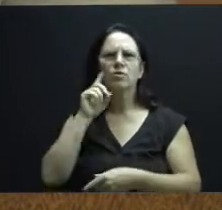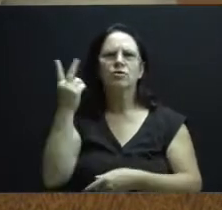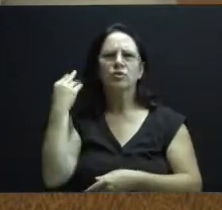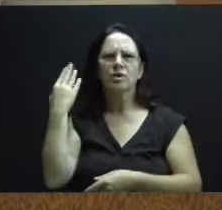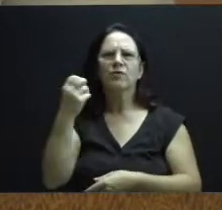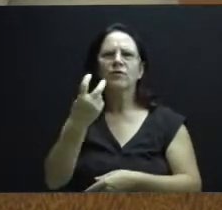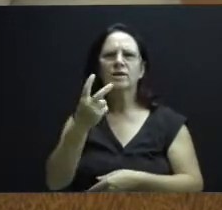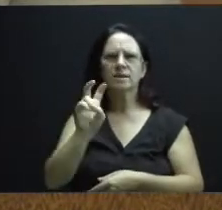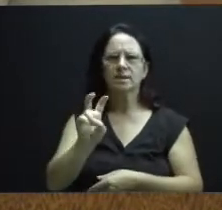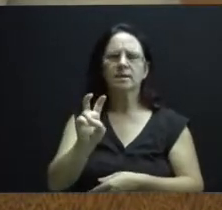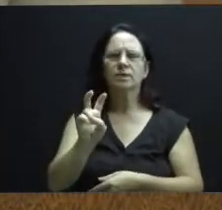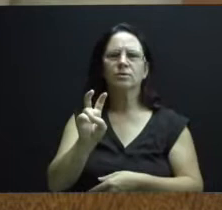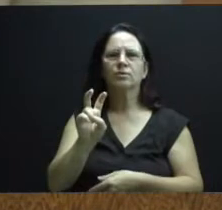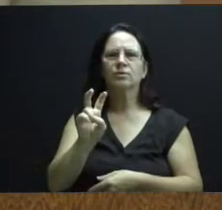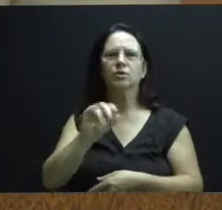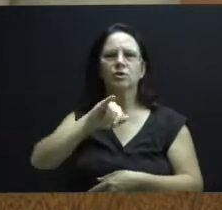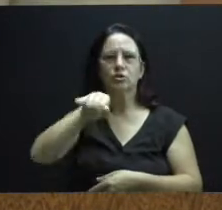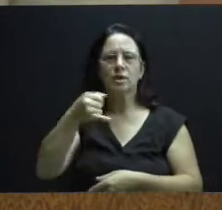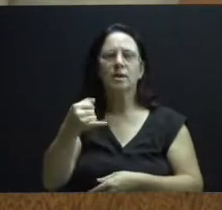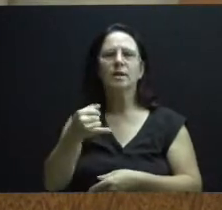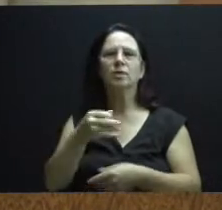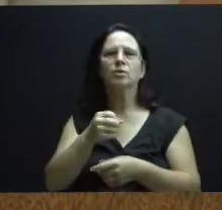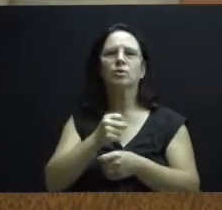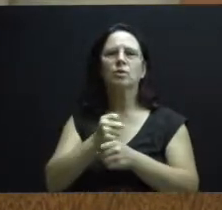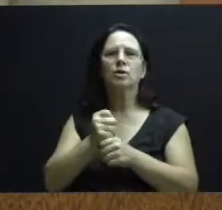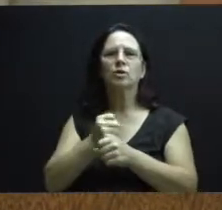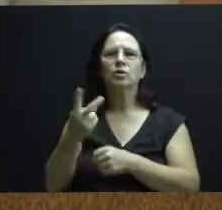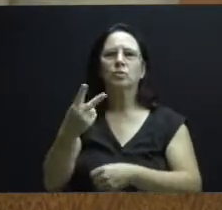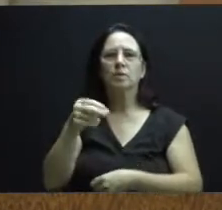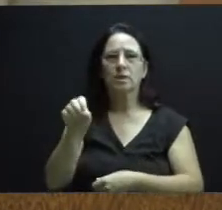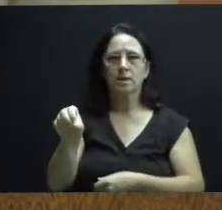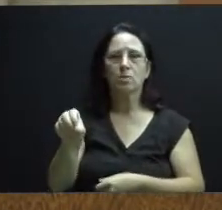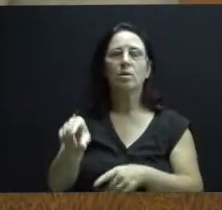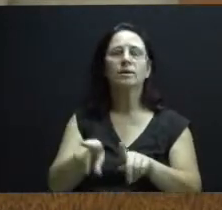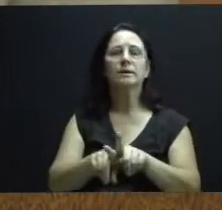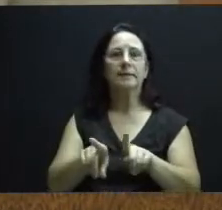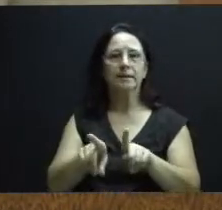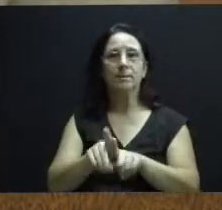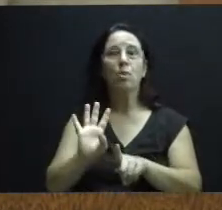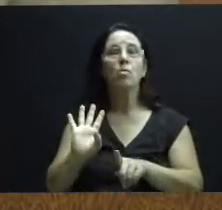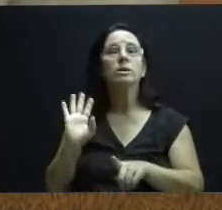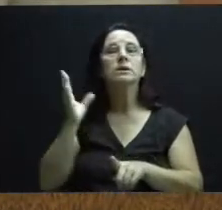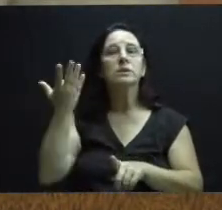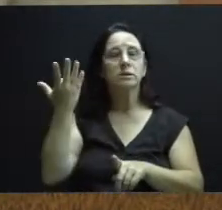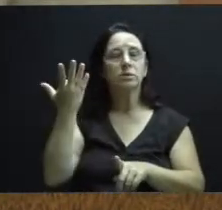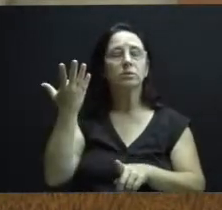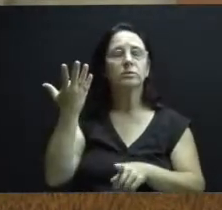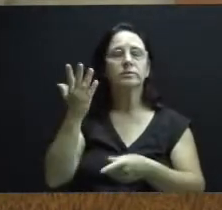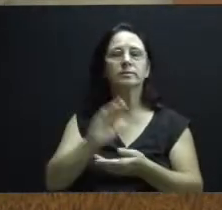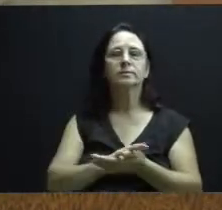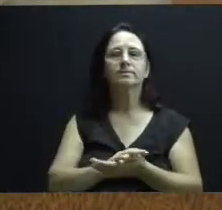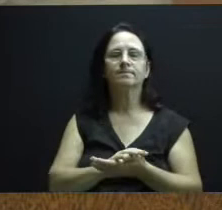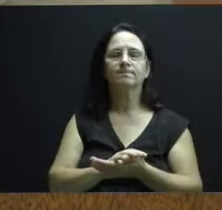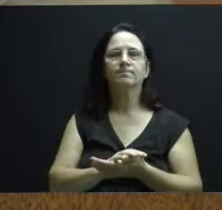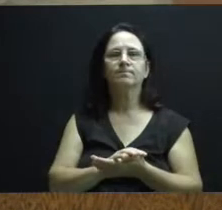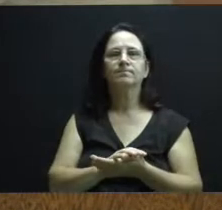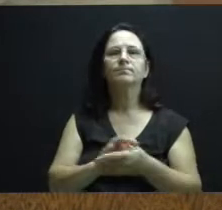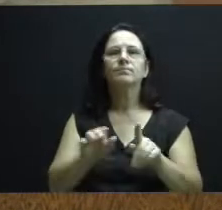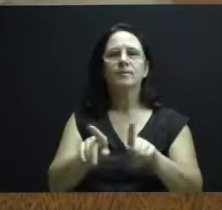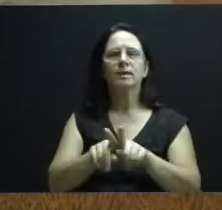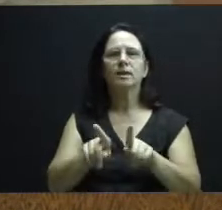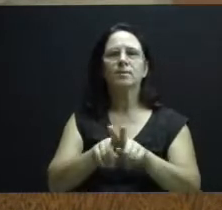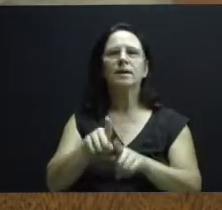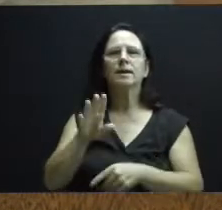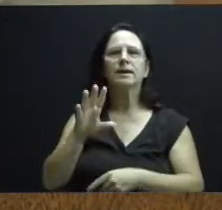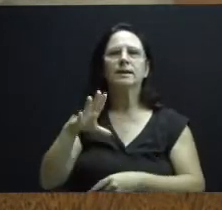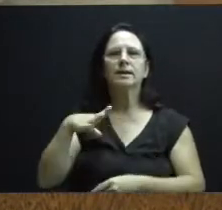de 2019 19 ocorreu o pior desastre de da mineração brasileira desta vez no